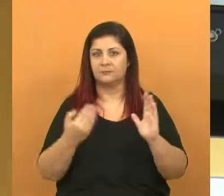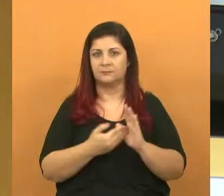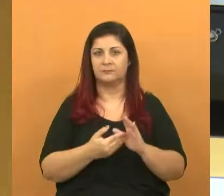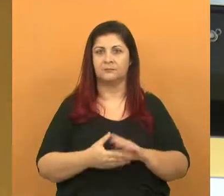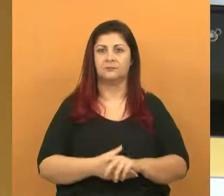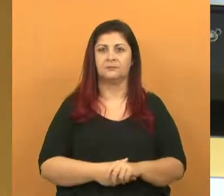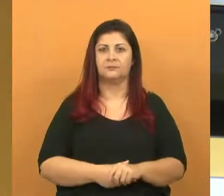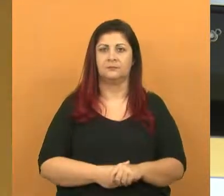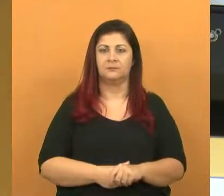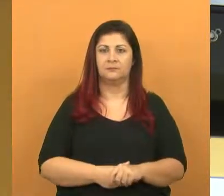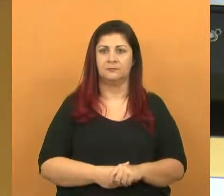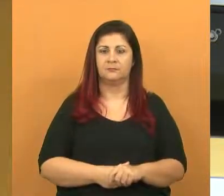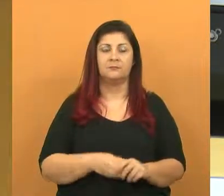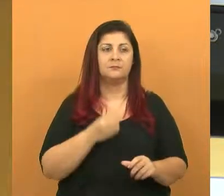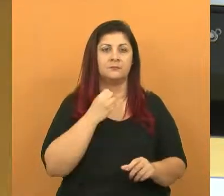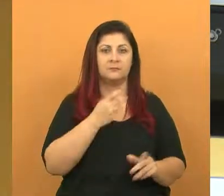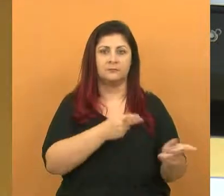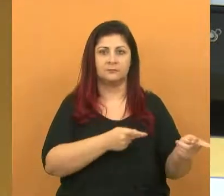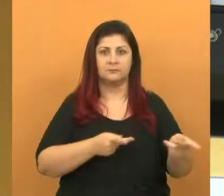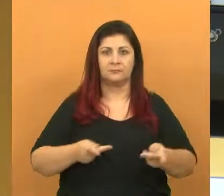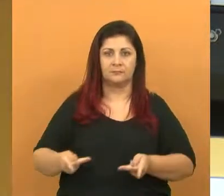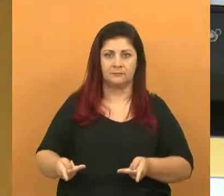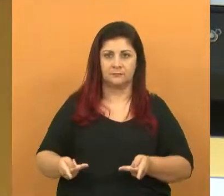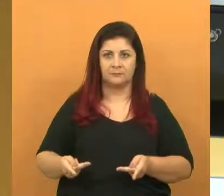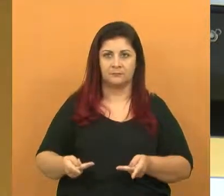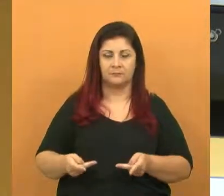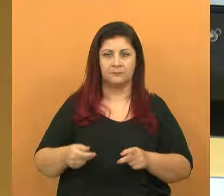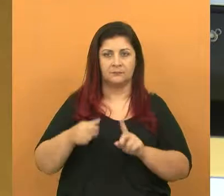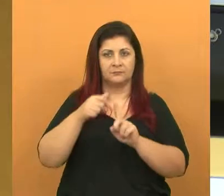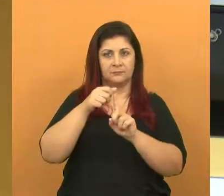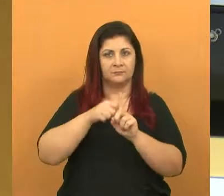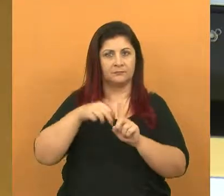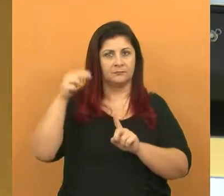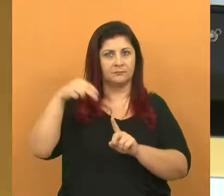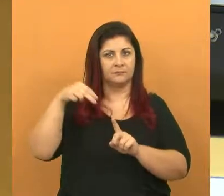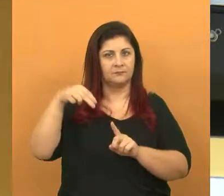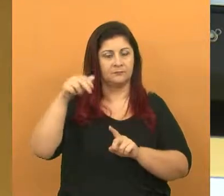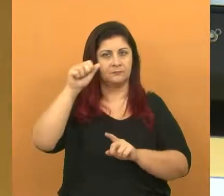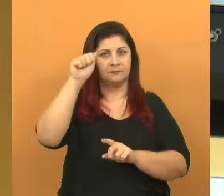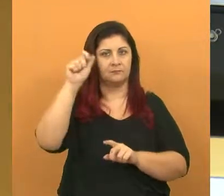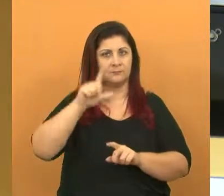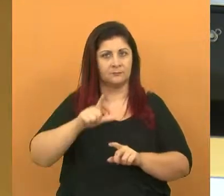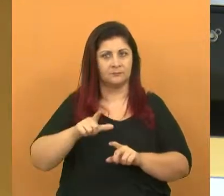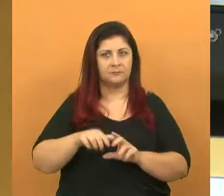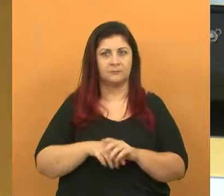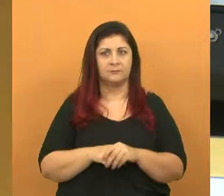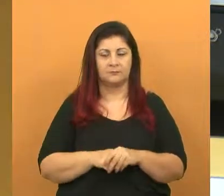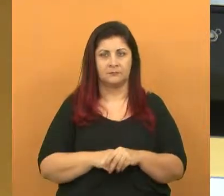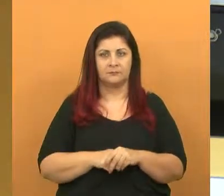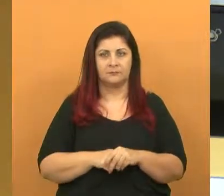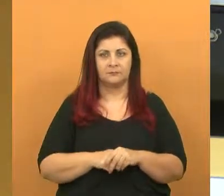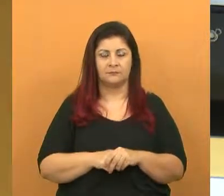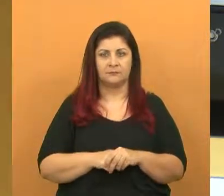Bom, bem-vindos ao Novembro Azul, né? E é do que se trata o nosso projeto de